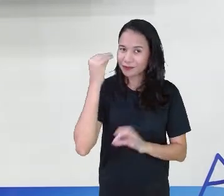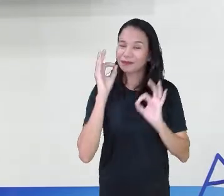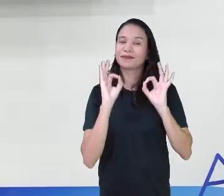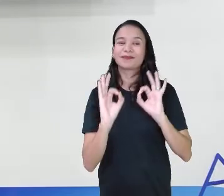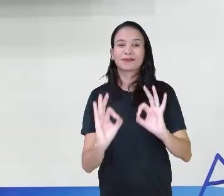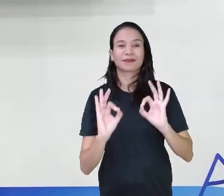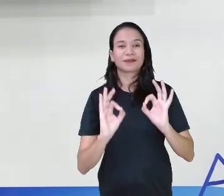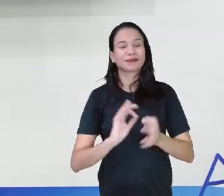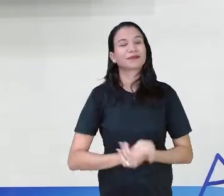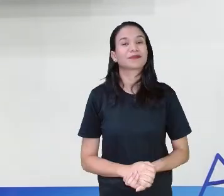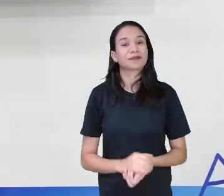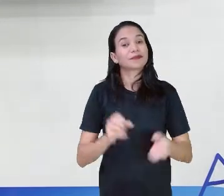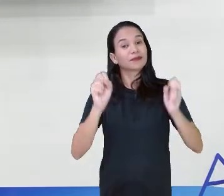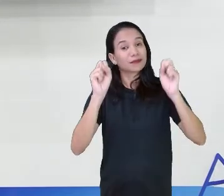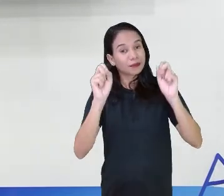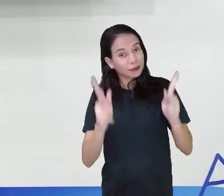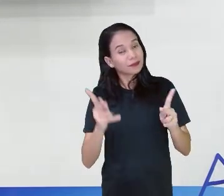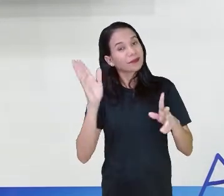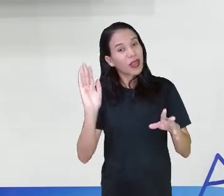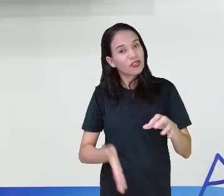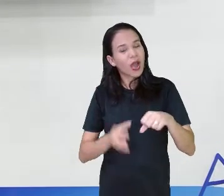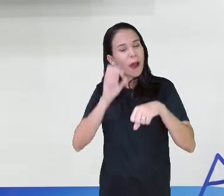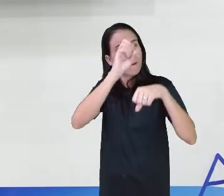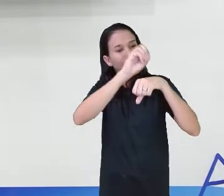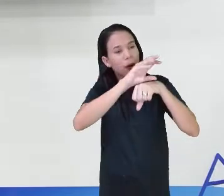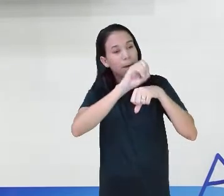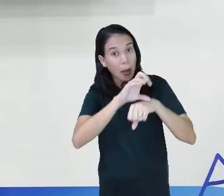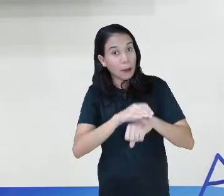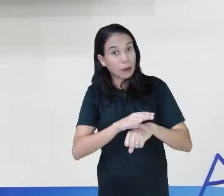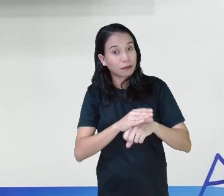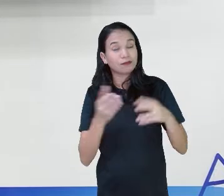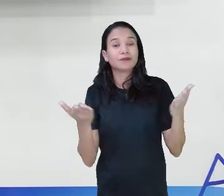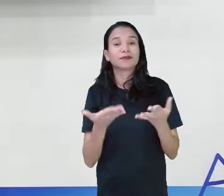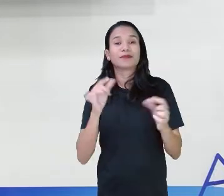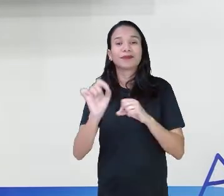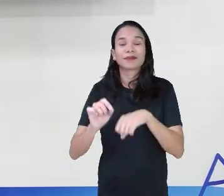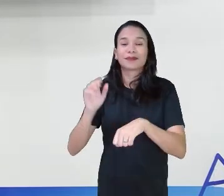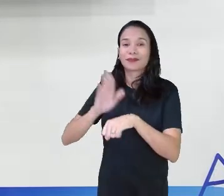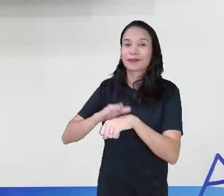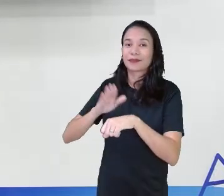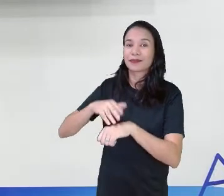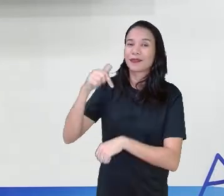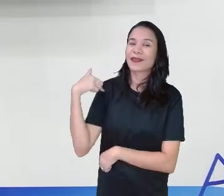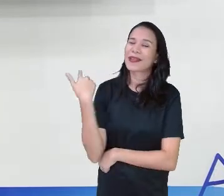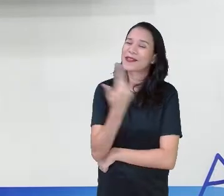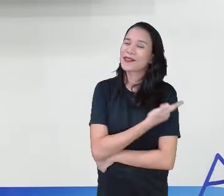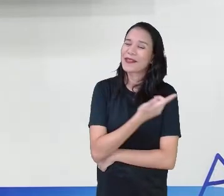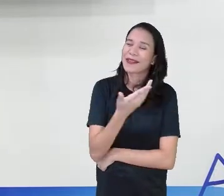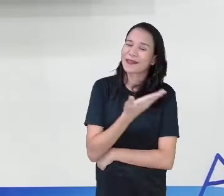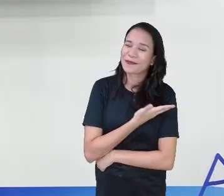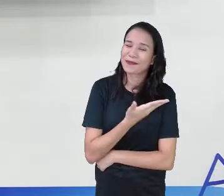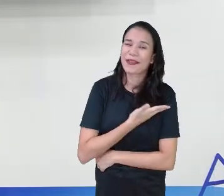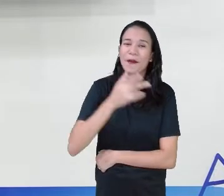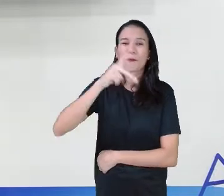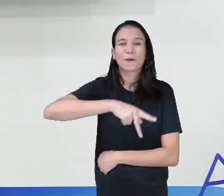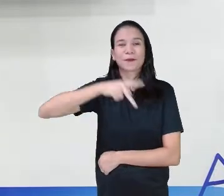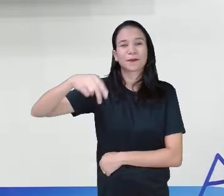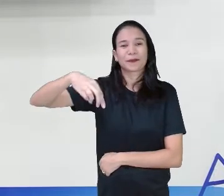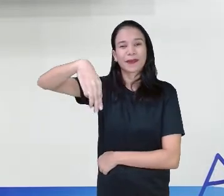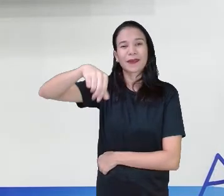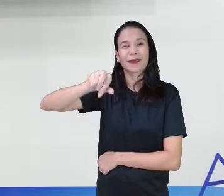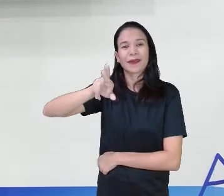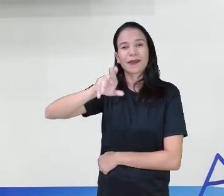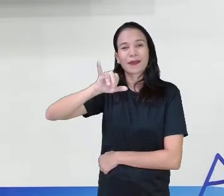certo? Ok, recado dado. O que é que a gente tem que fazer agora? Chamar aí a nossa colega, professora